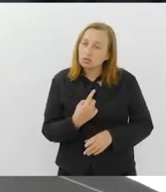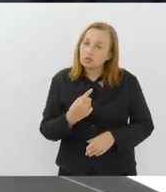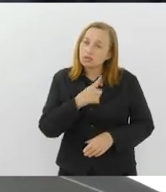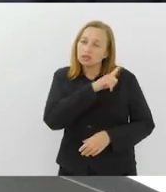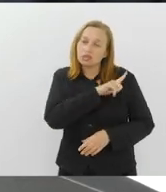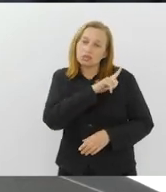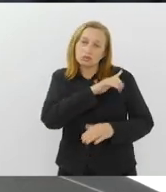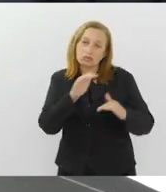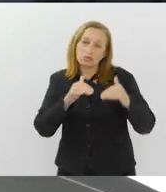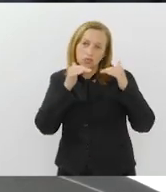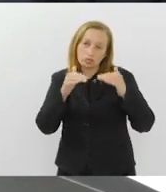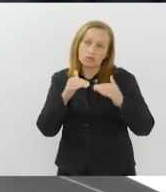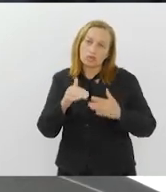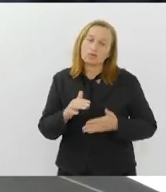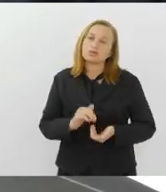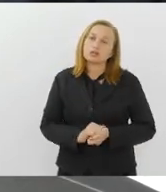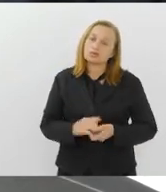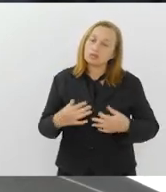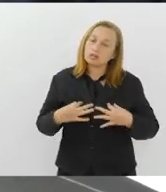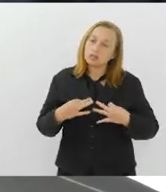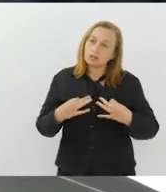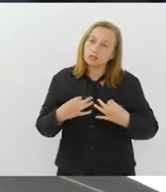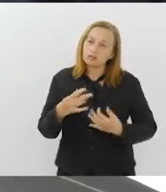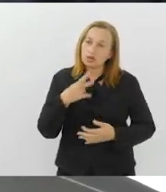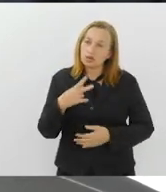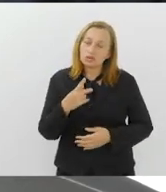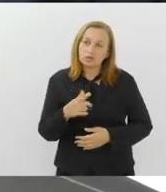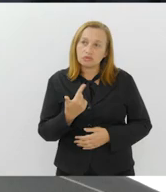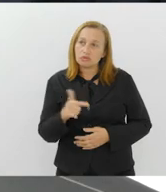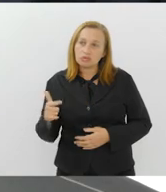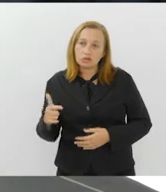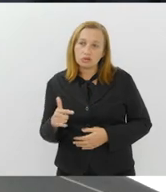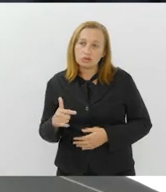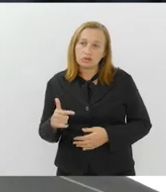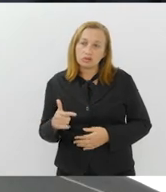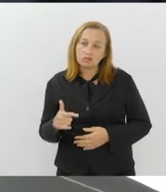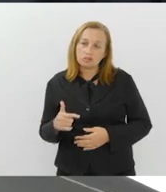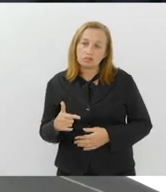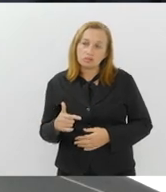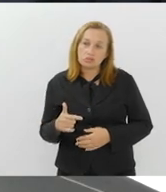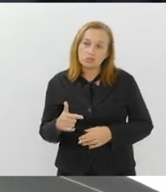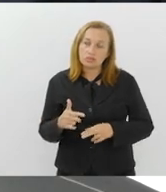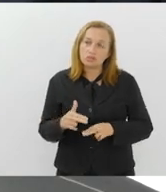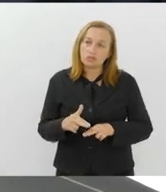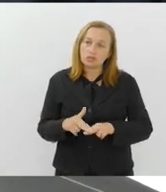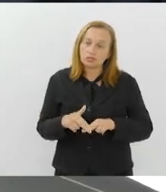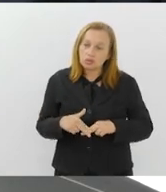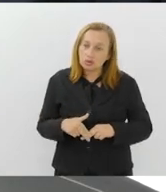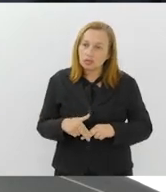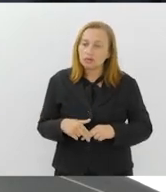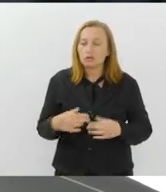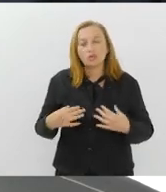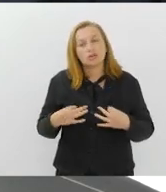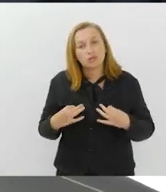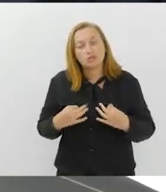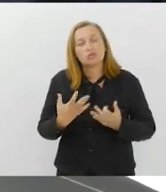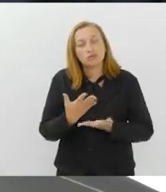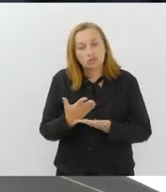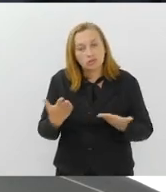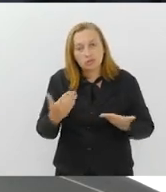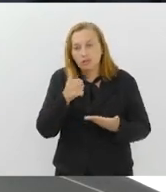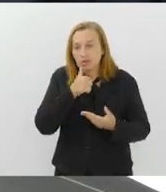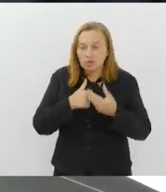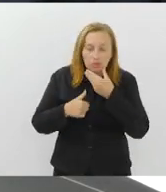autogestões, ficamos muito a cavaleiro para dizer que nós não temos nenhum desses casos. E nos colocamos aqui à disposição dos senhores e